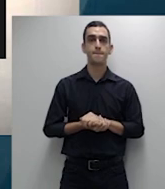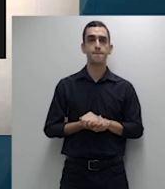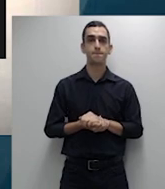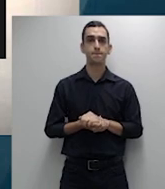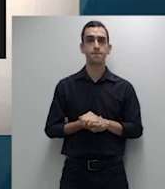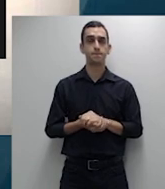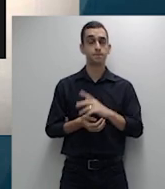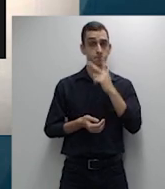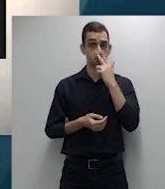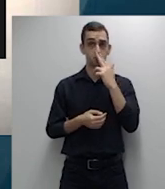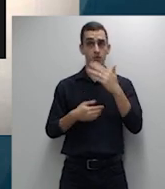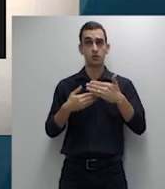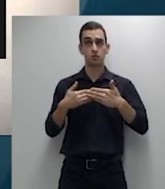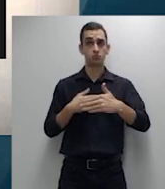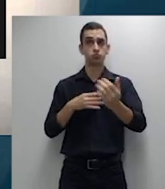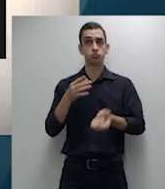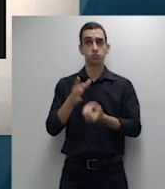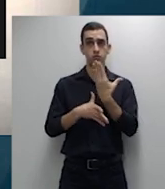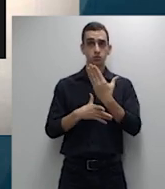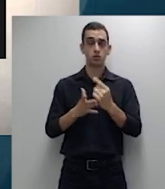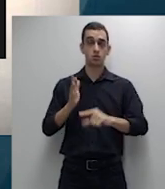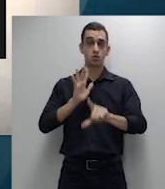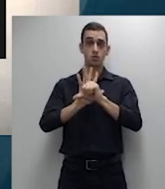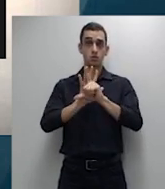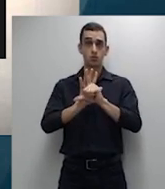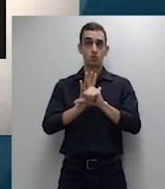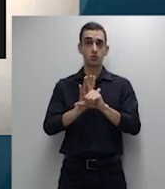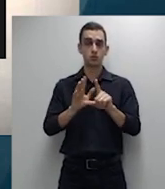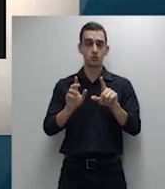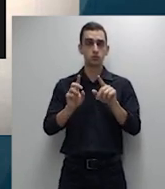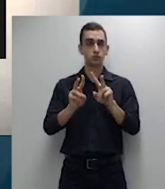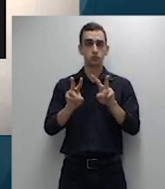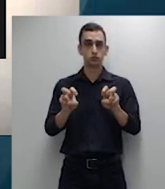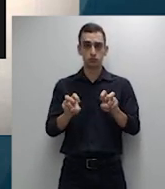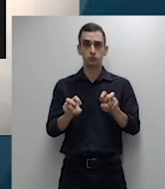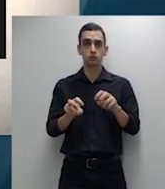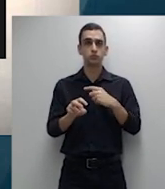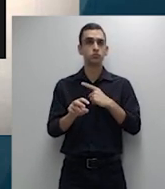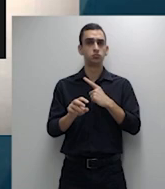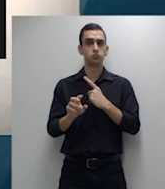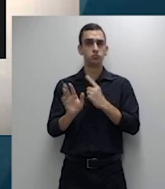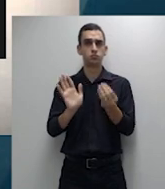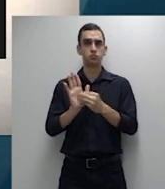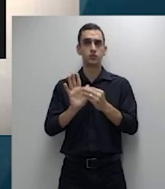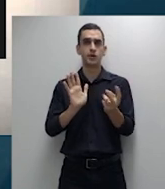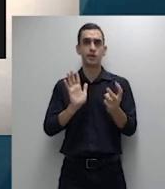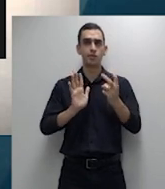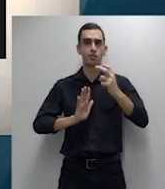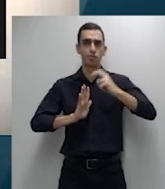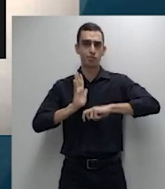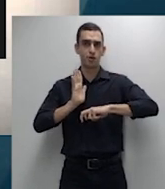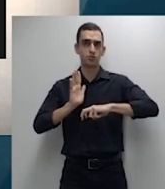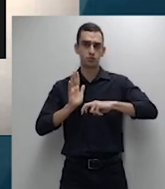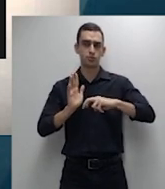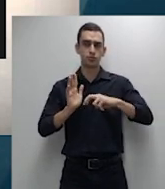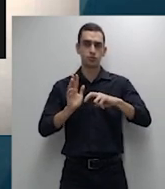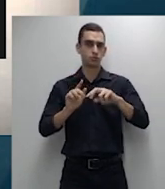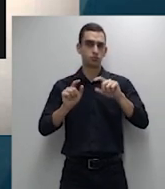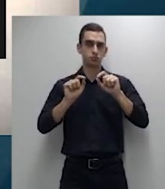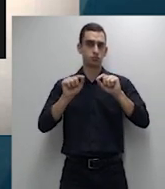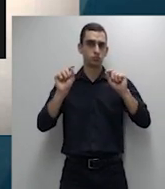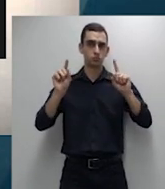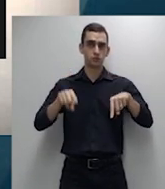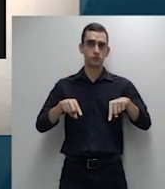Gol uma lei impondo uma taxa para as companhias